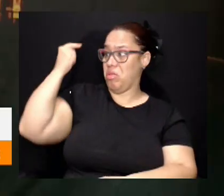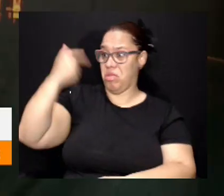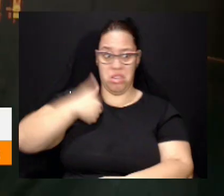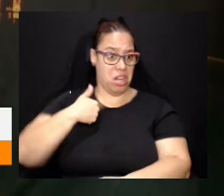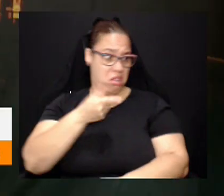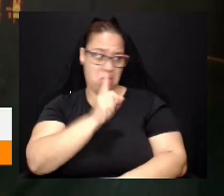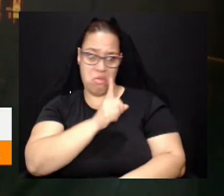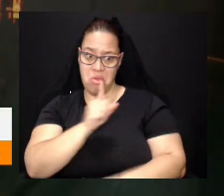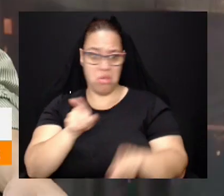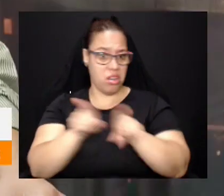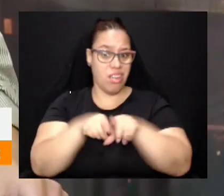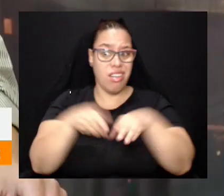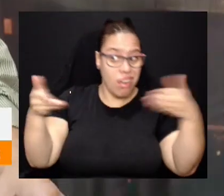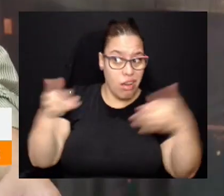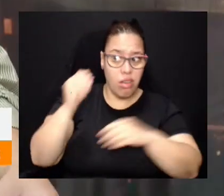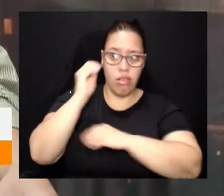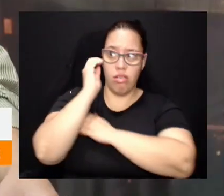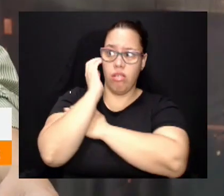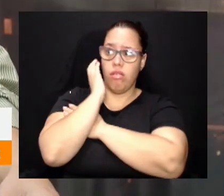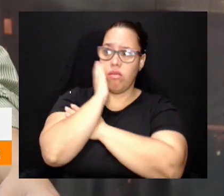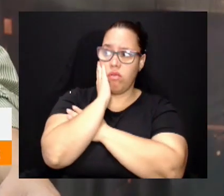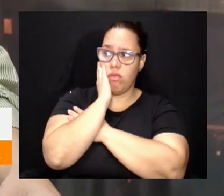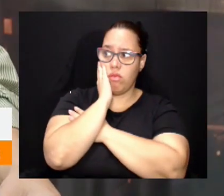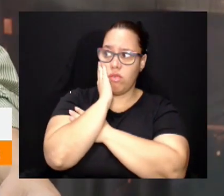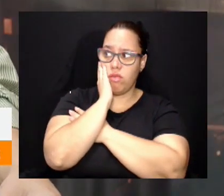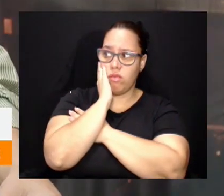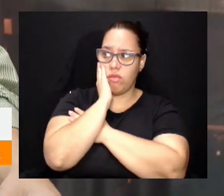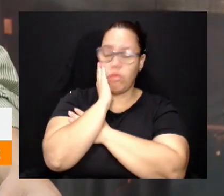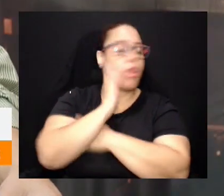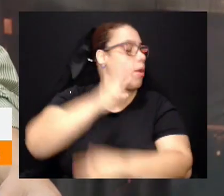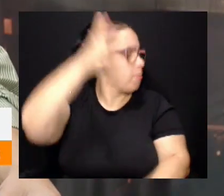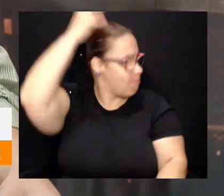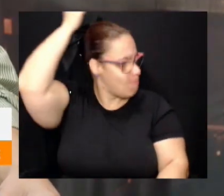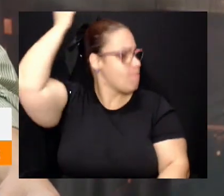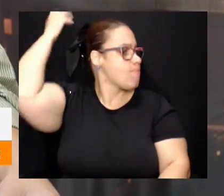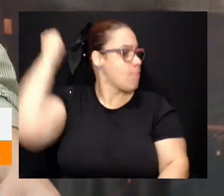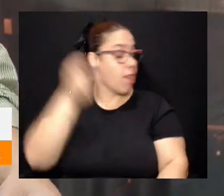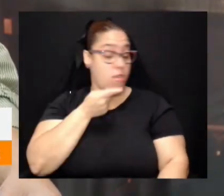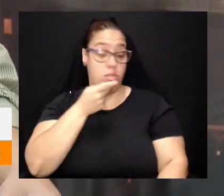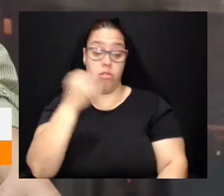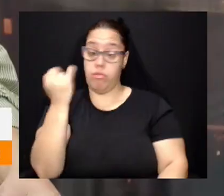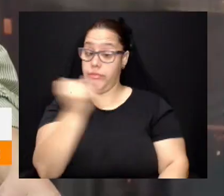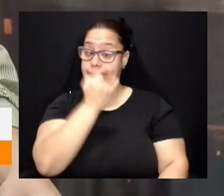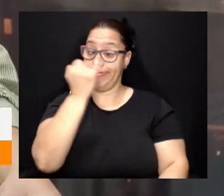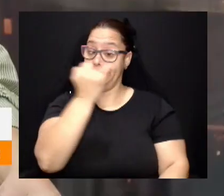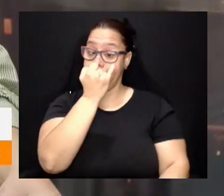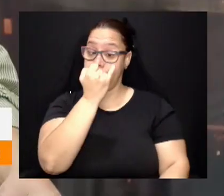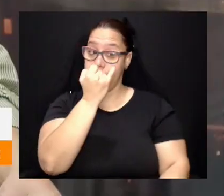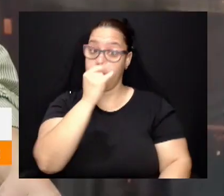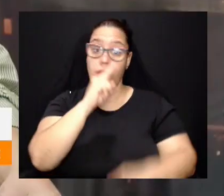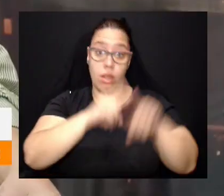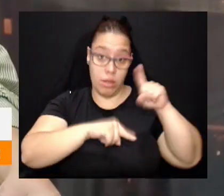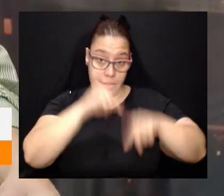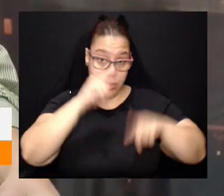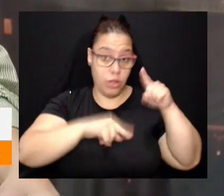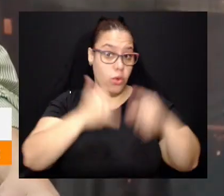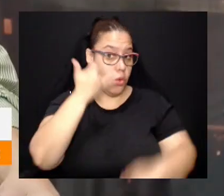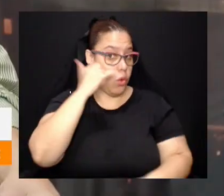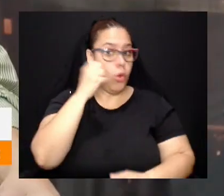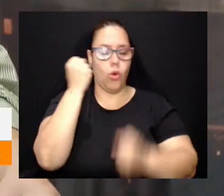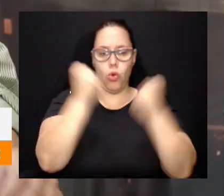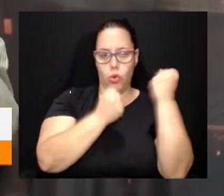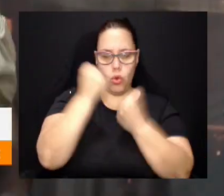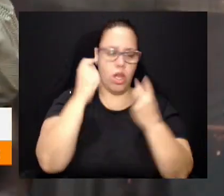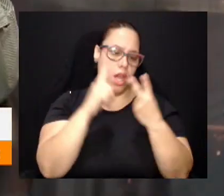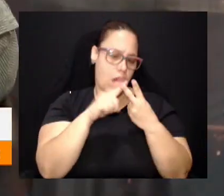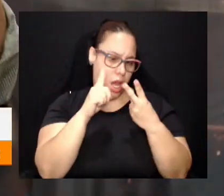agora? Exatamente, Rubel. Eu acho que você tocou num ponto, inclusive, dos produtos, né, do celular, do carro, etc.